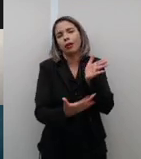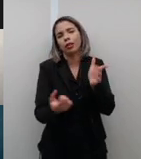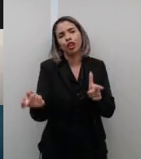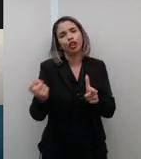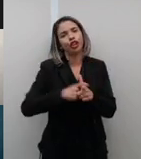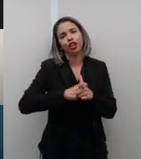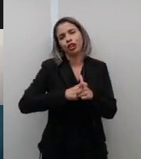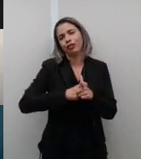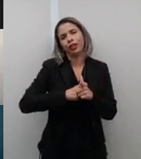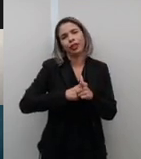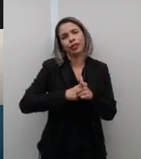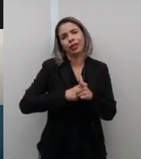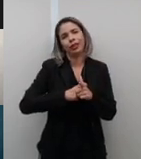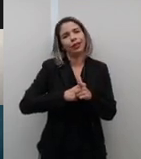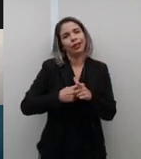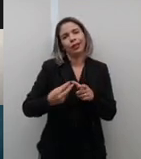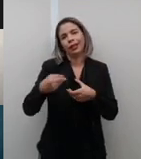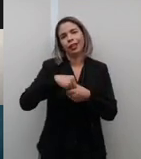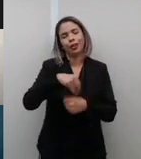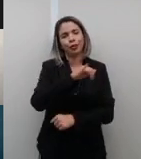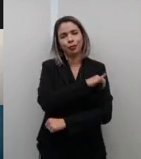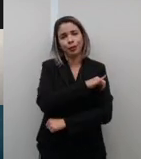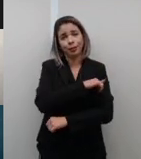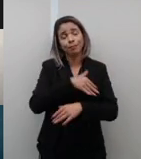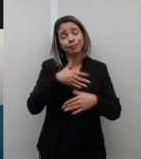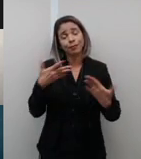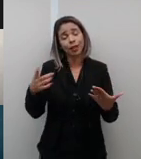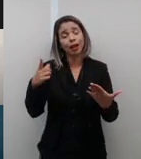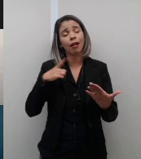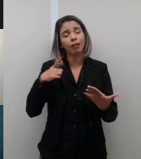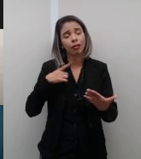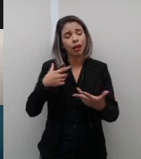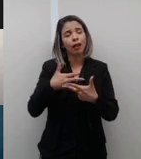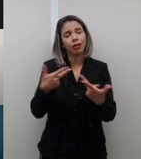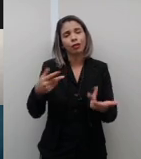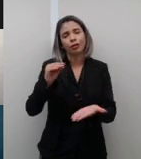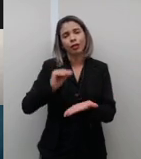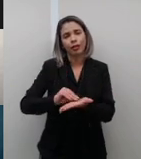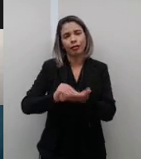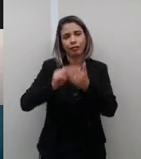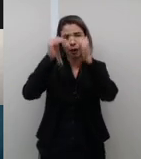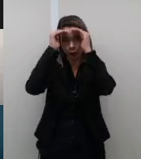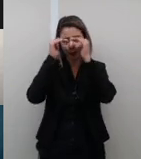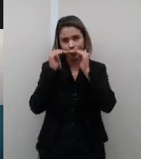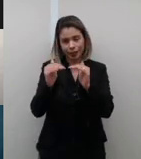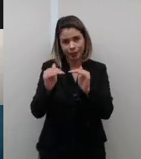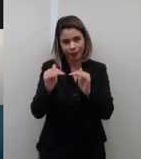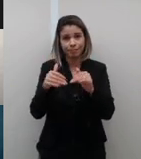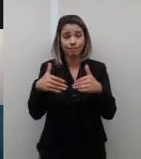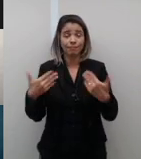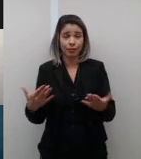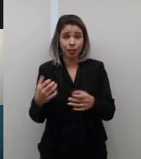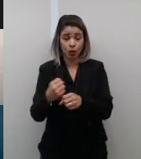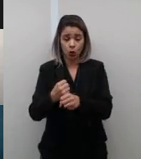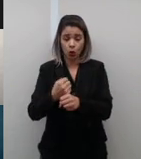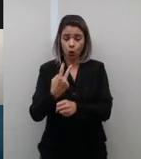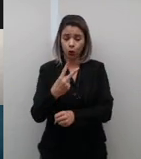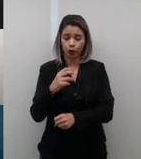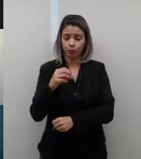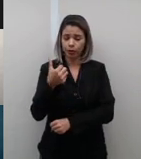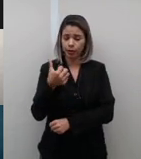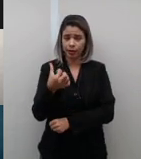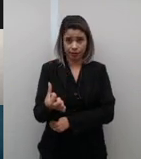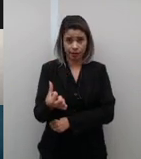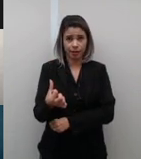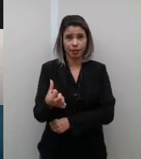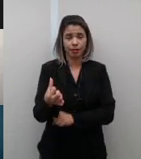Portanto, esses embargos opostos ainda em 2008. Em 2016, a sentença do